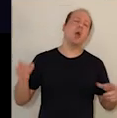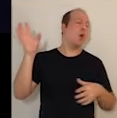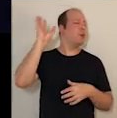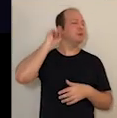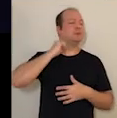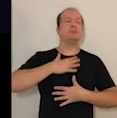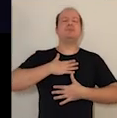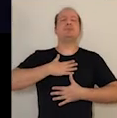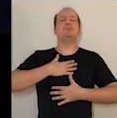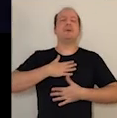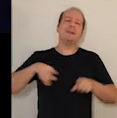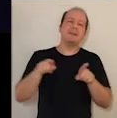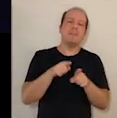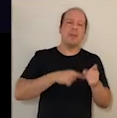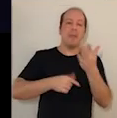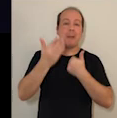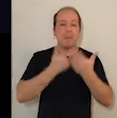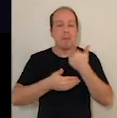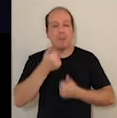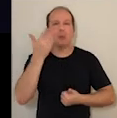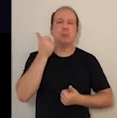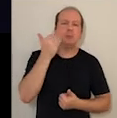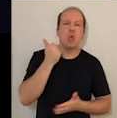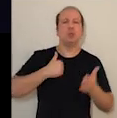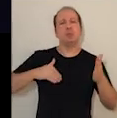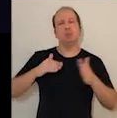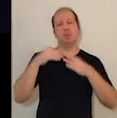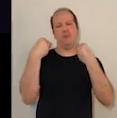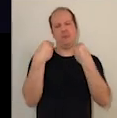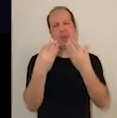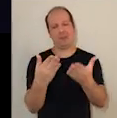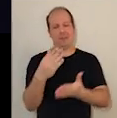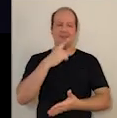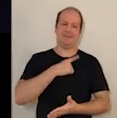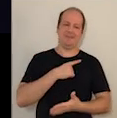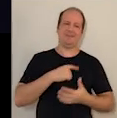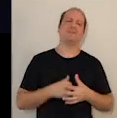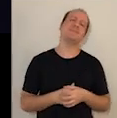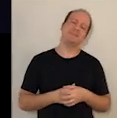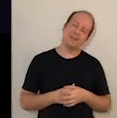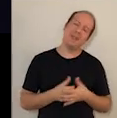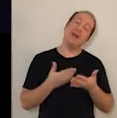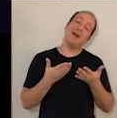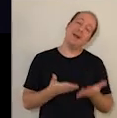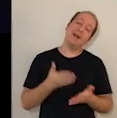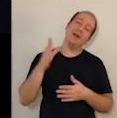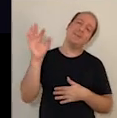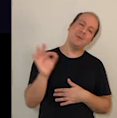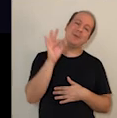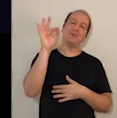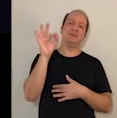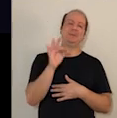comam do melhor, que bebam do melhor, que ouçam a música mais divina e que usufruam de tudo que eu tenho para